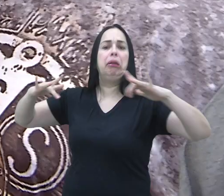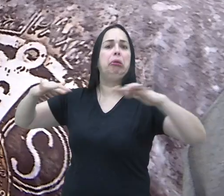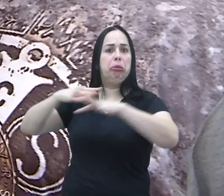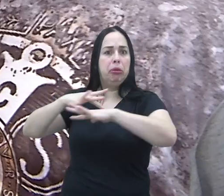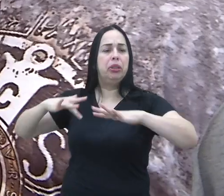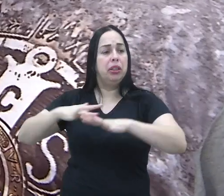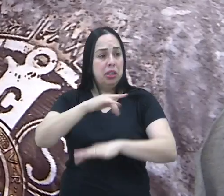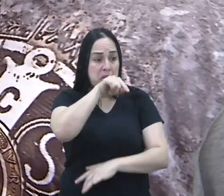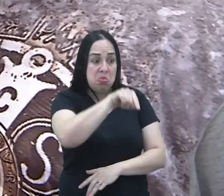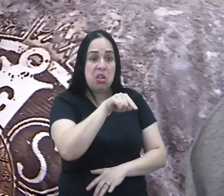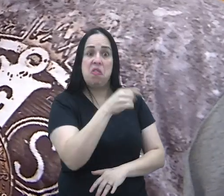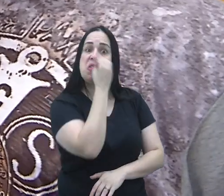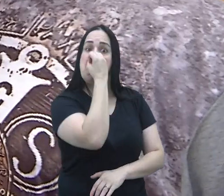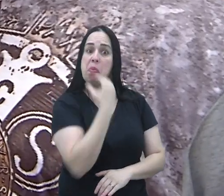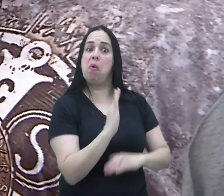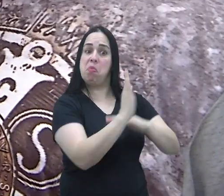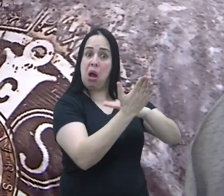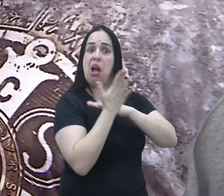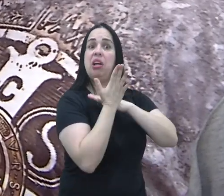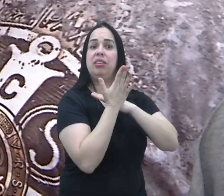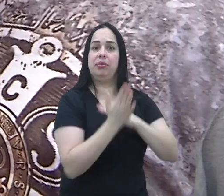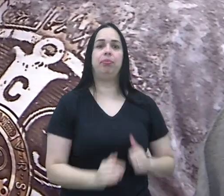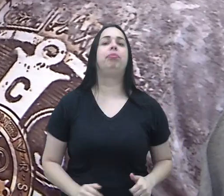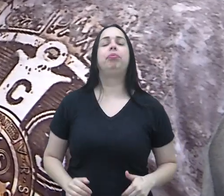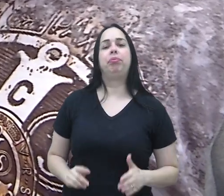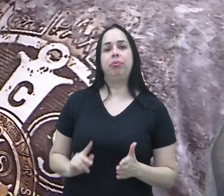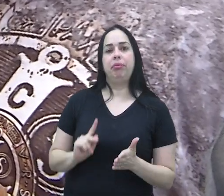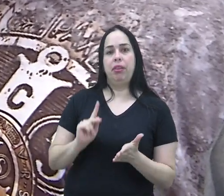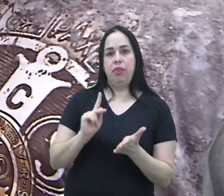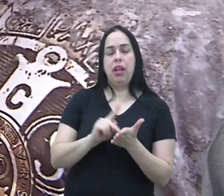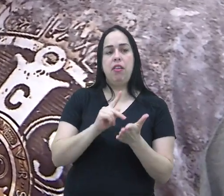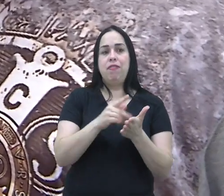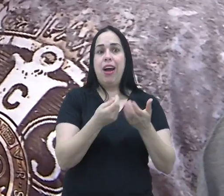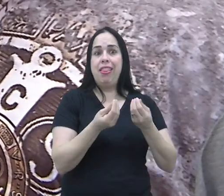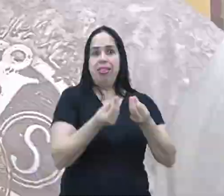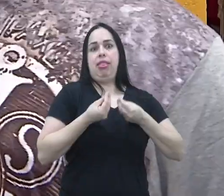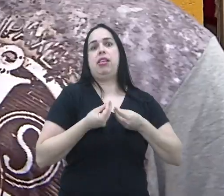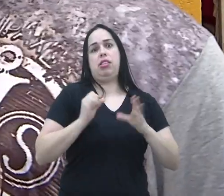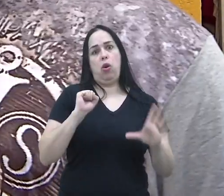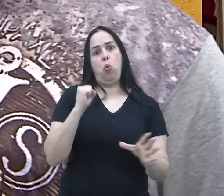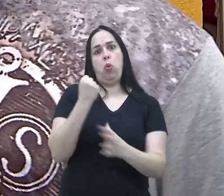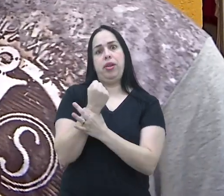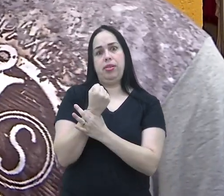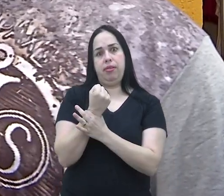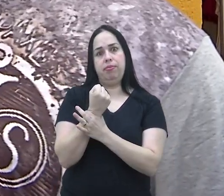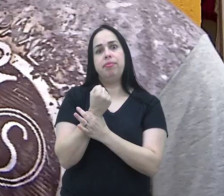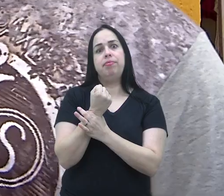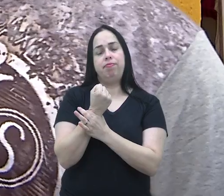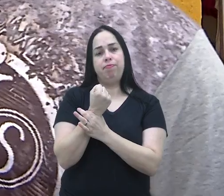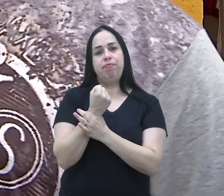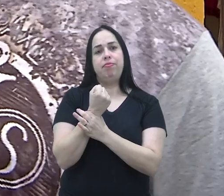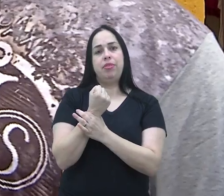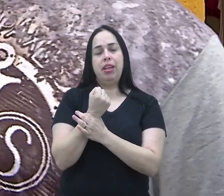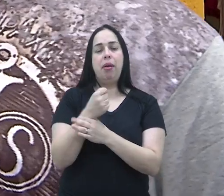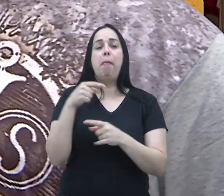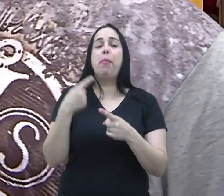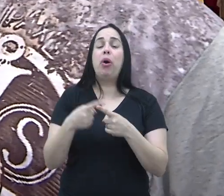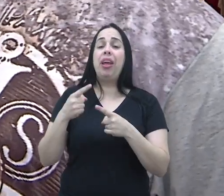loja, vai ser bem assim, significativo para a gente aqui. Mais pela segurança do pessoal, né?